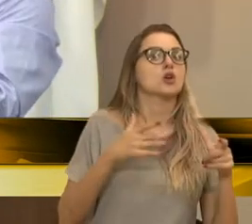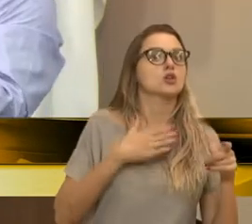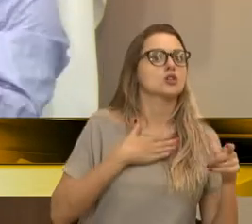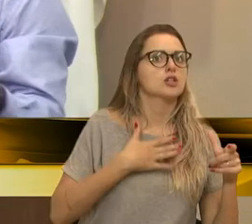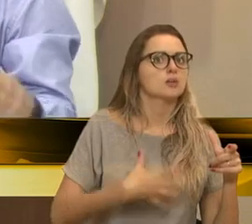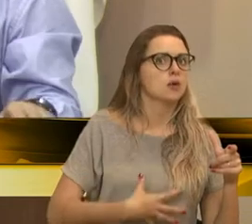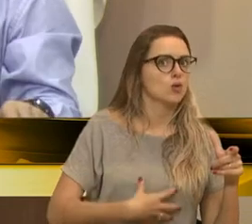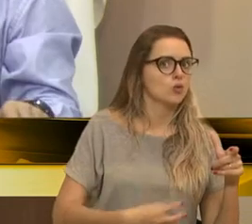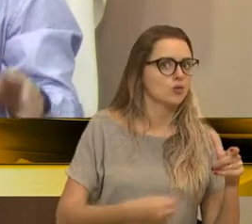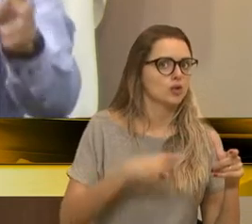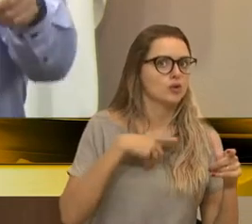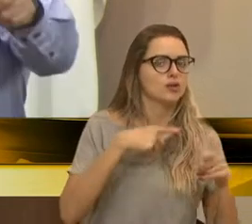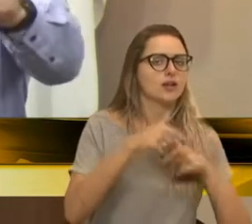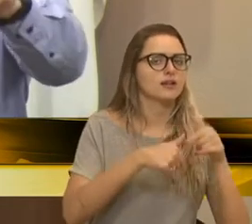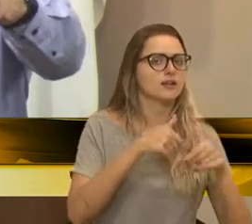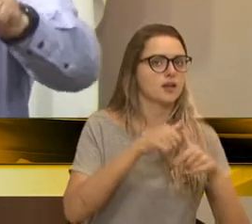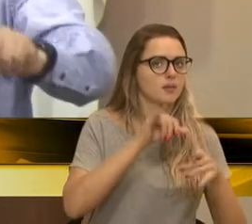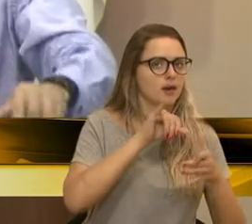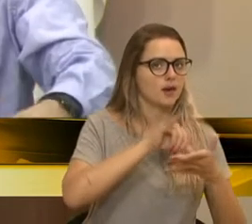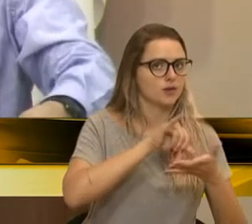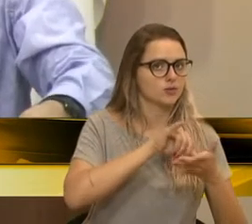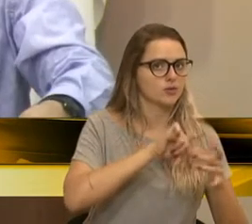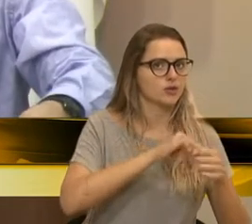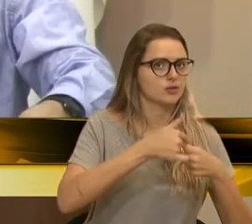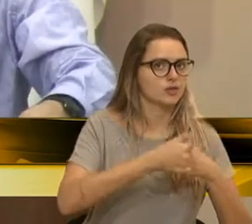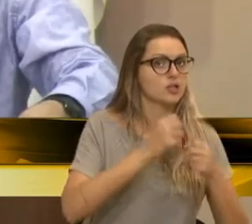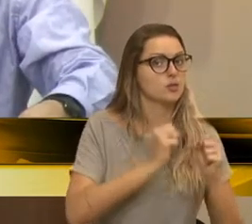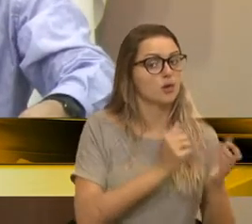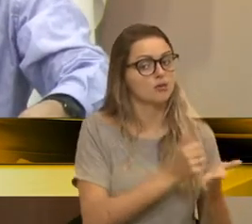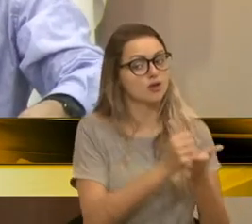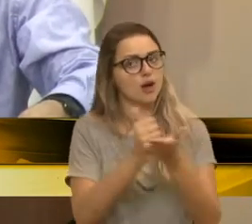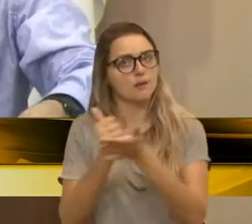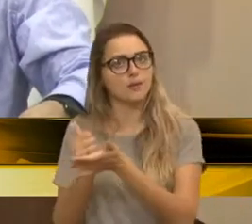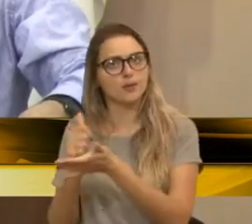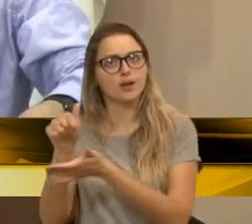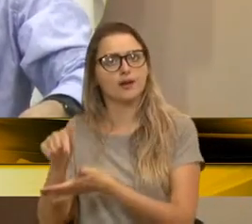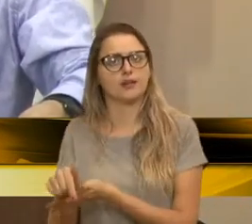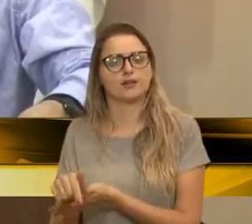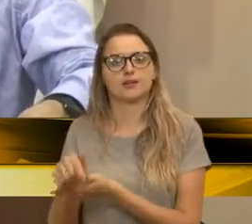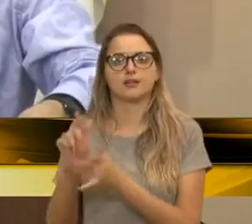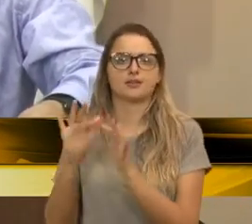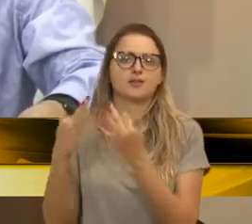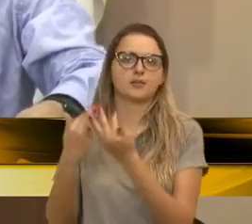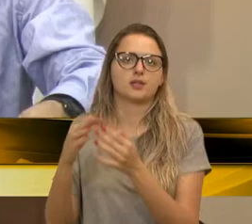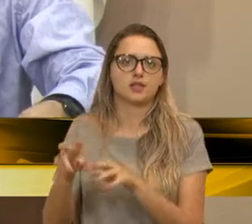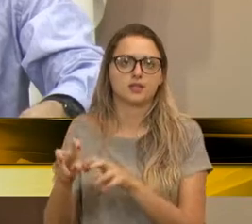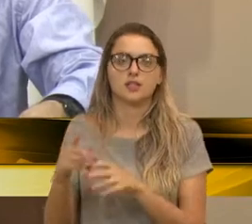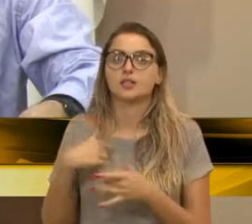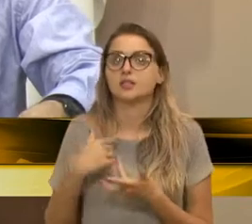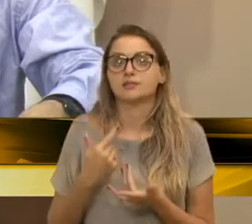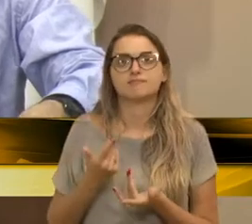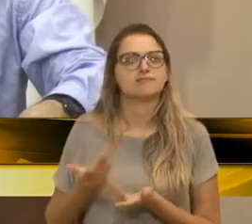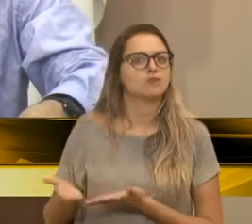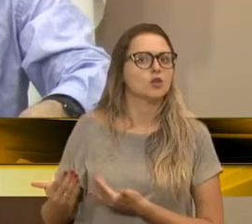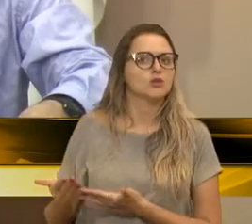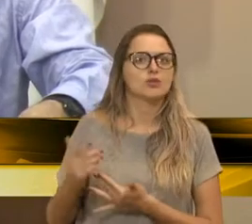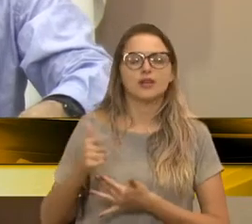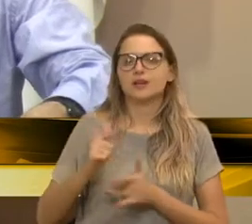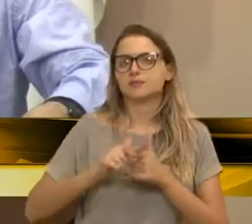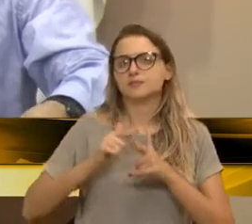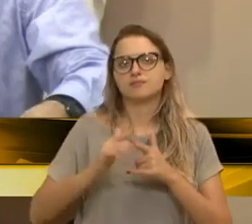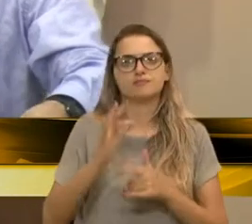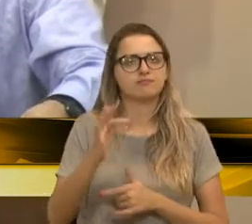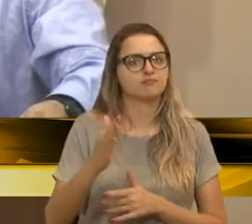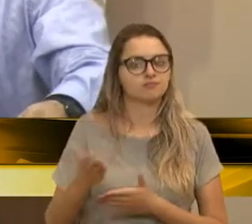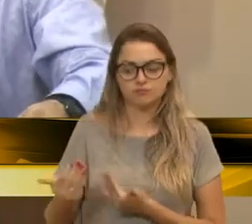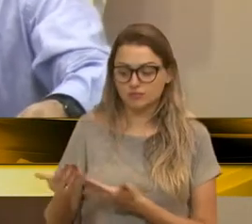nos amparar. Então, tirar o mínimo lá da propriedade, enfim, daquela família, daquele jovem, é consequências futuras. O